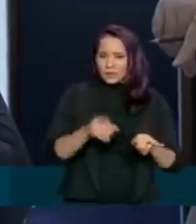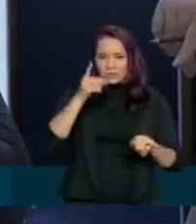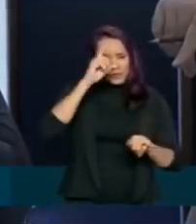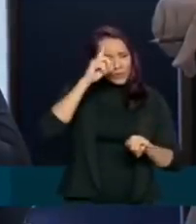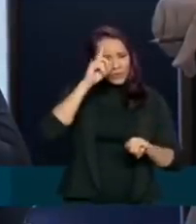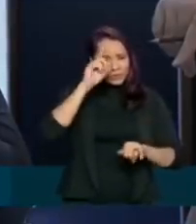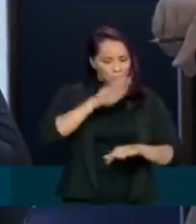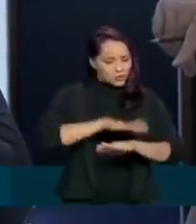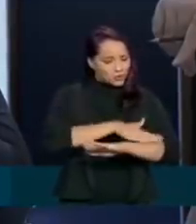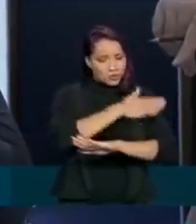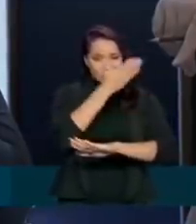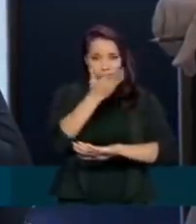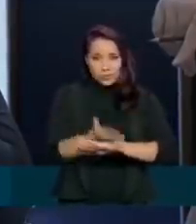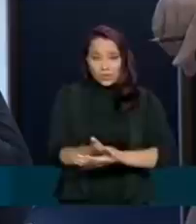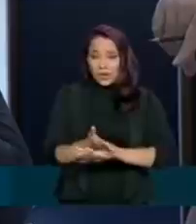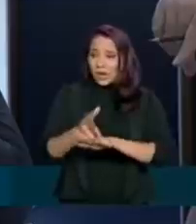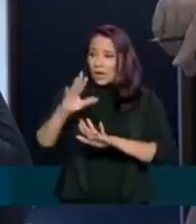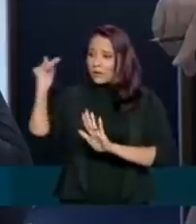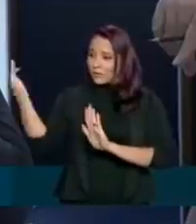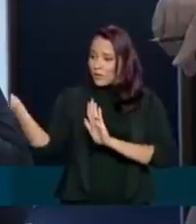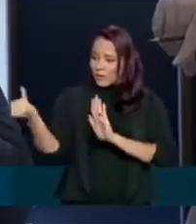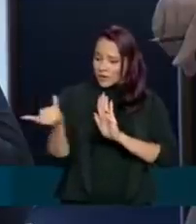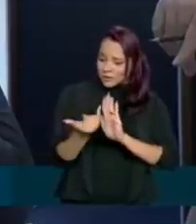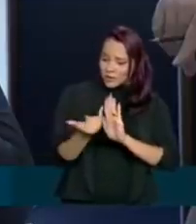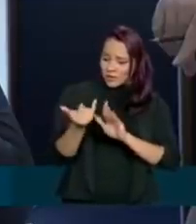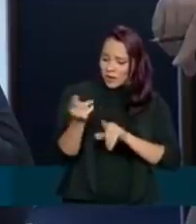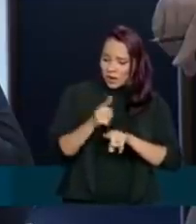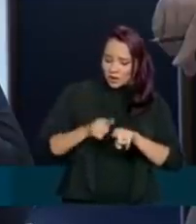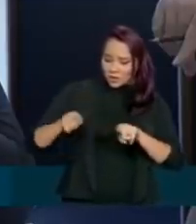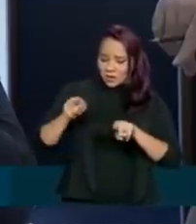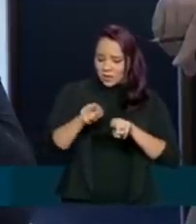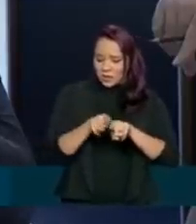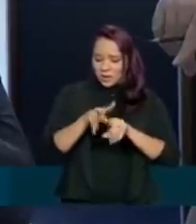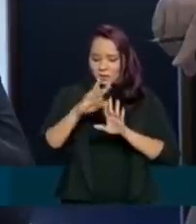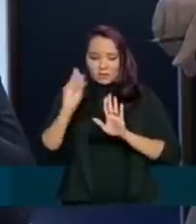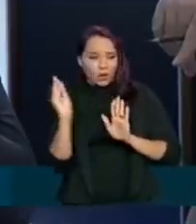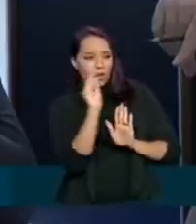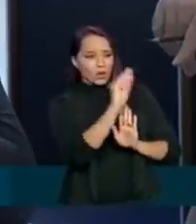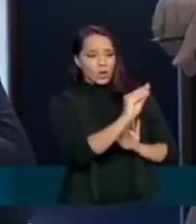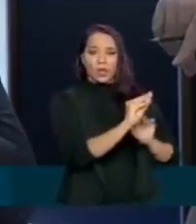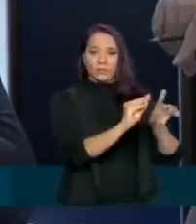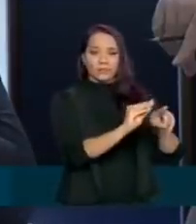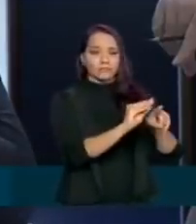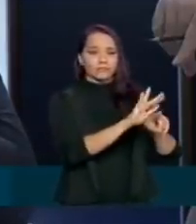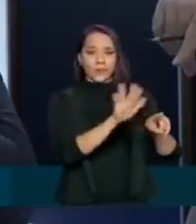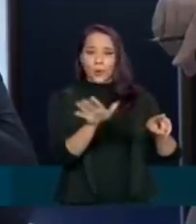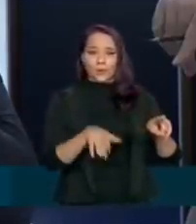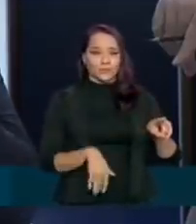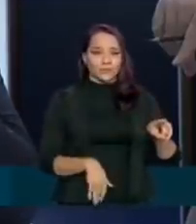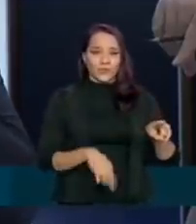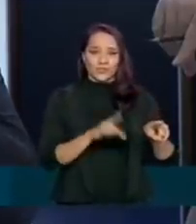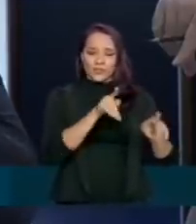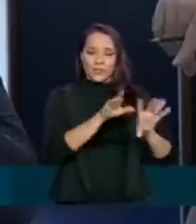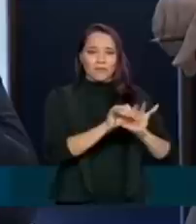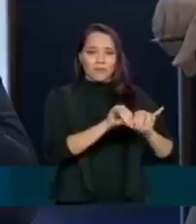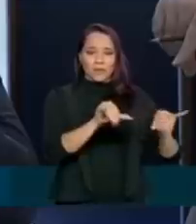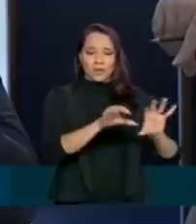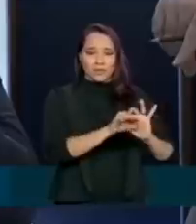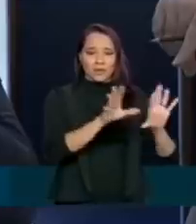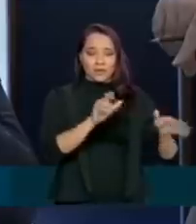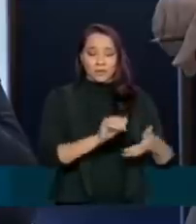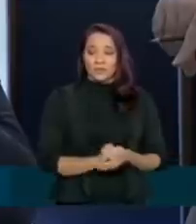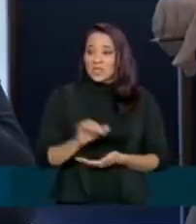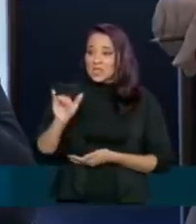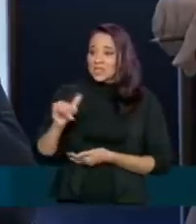horas. No momento que os dados chegam e são atualizados no BI, eles estão atualizados. Aqueles que não estiverem desatualizados